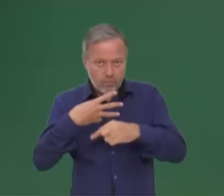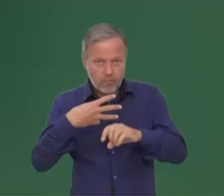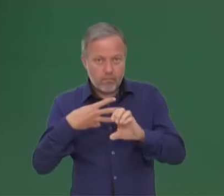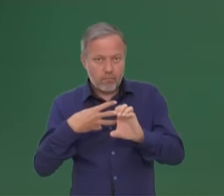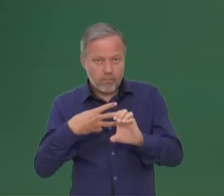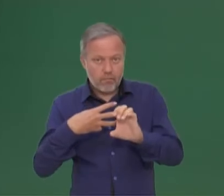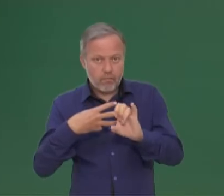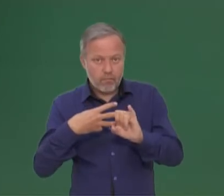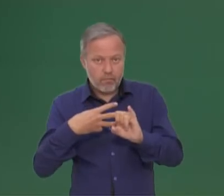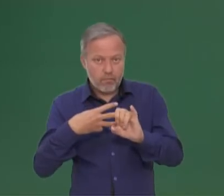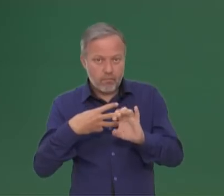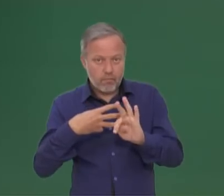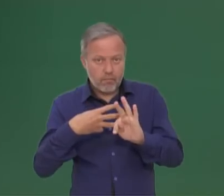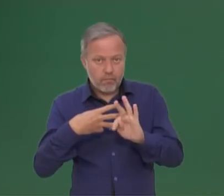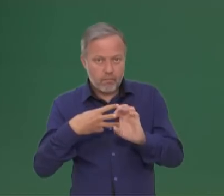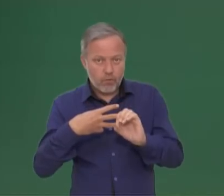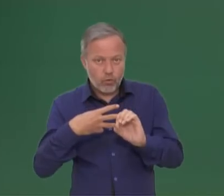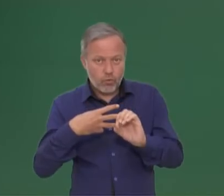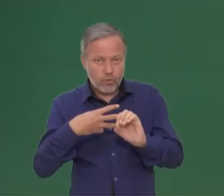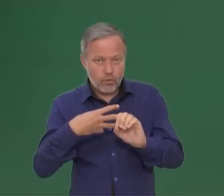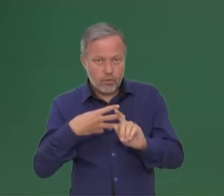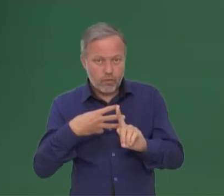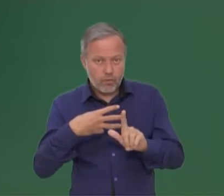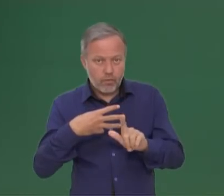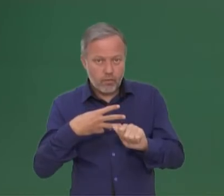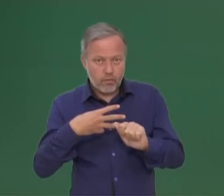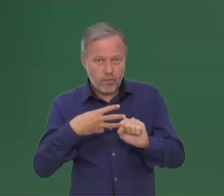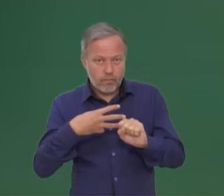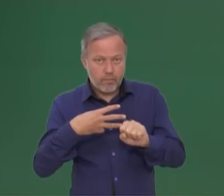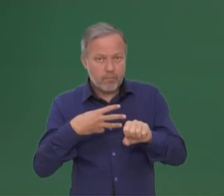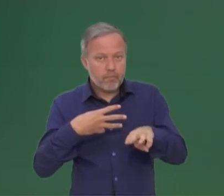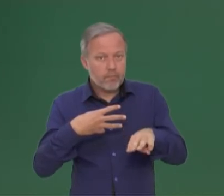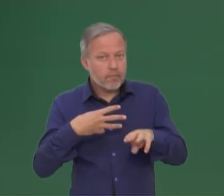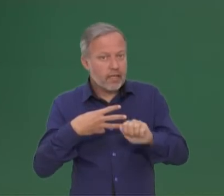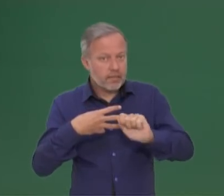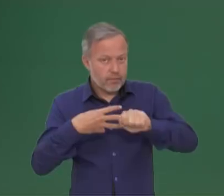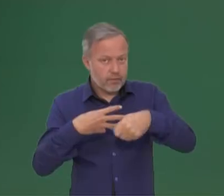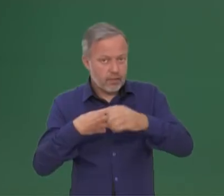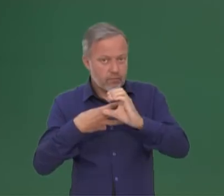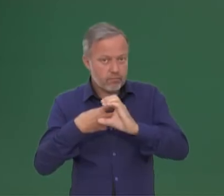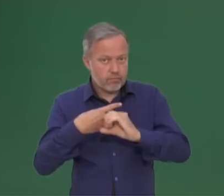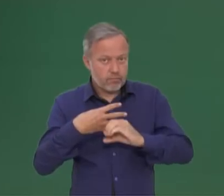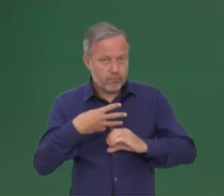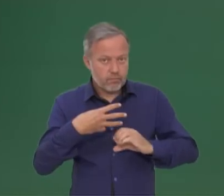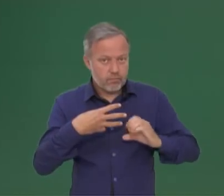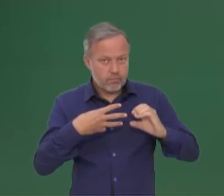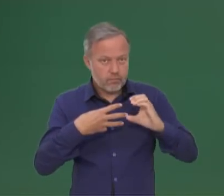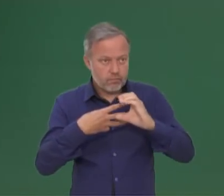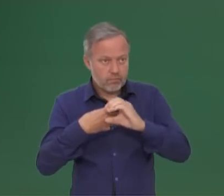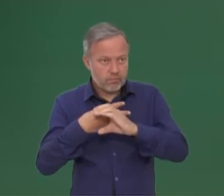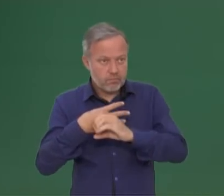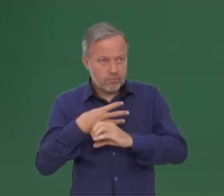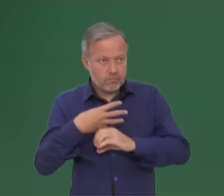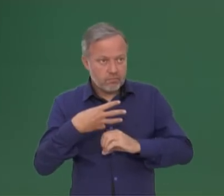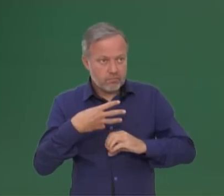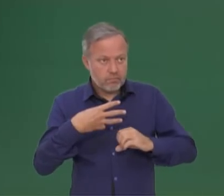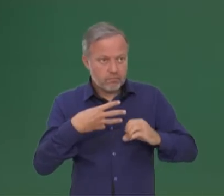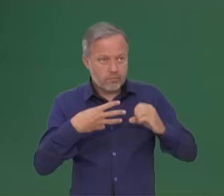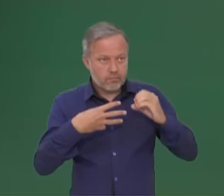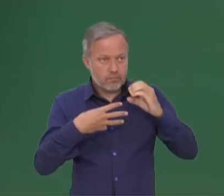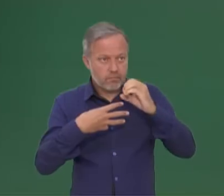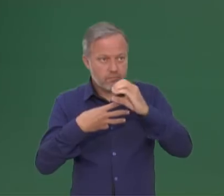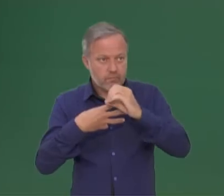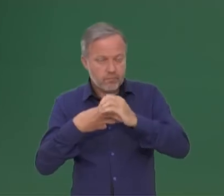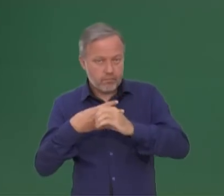para vocês. Elas têm funções diferentes. Proteger o meu corpo, sustentar o meu corpo,